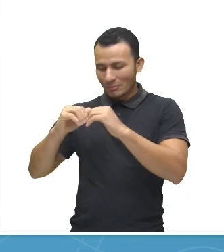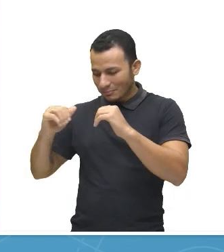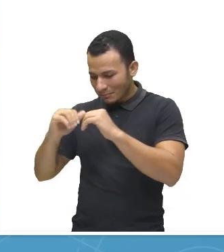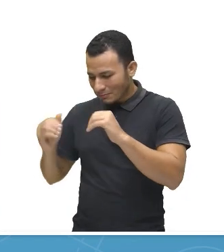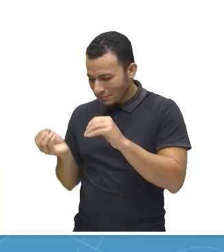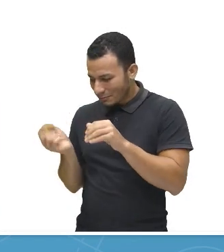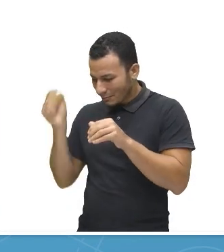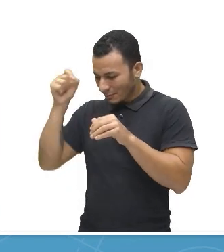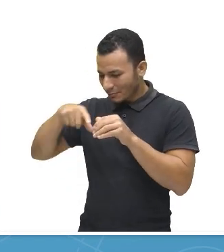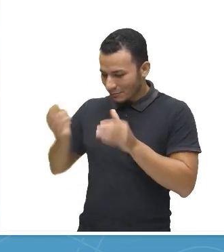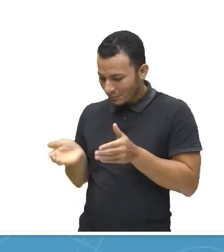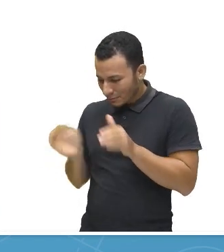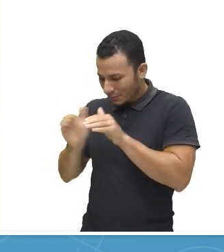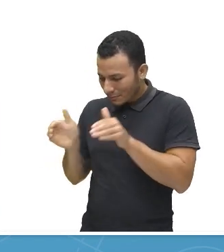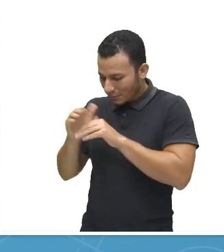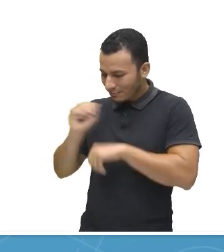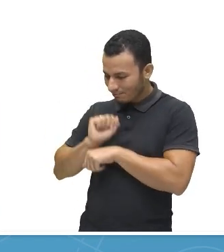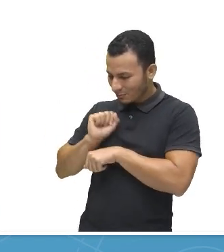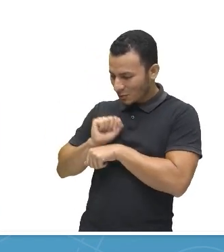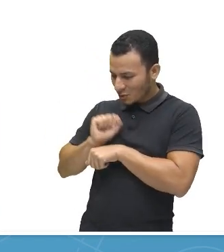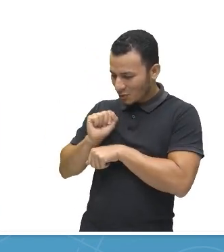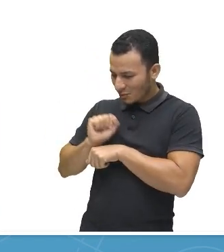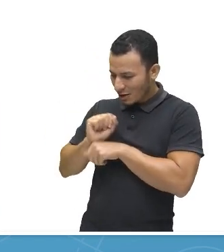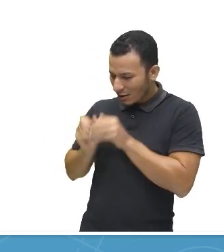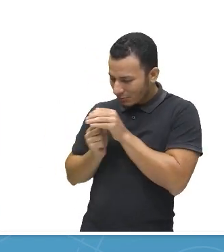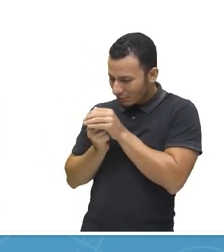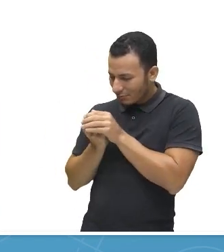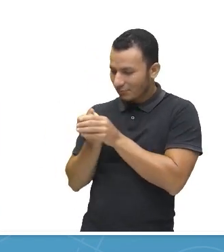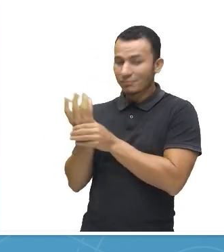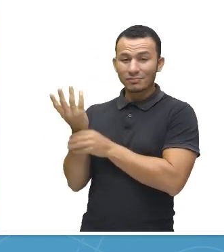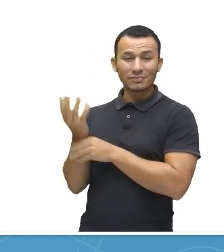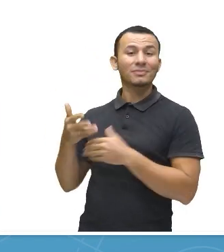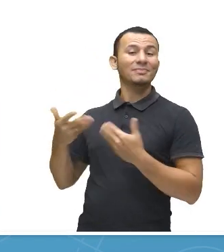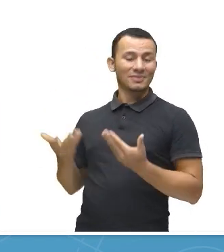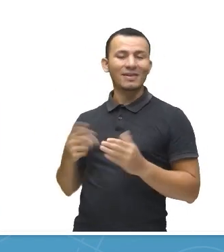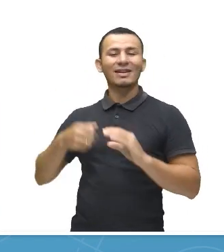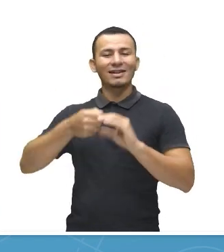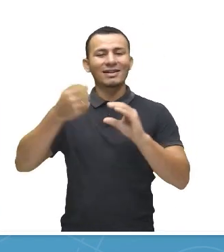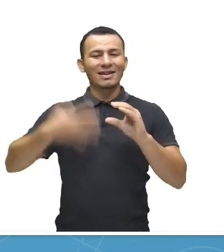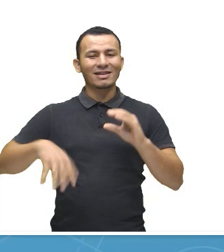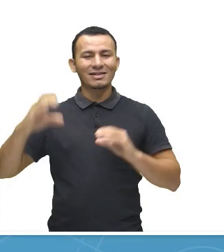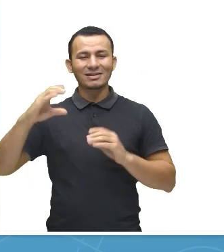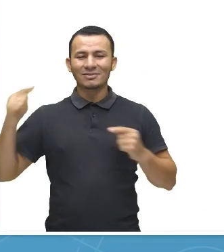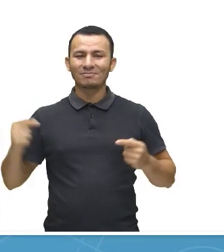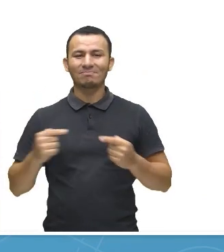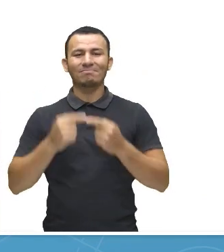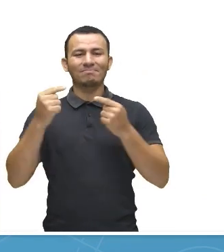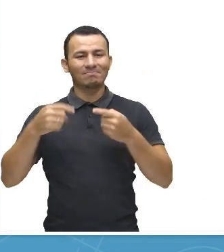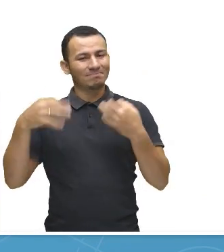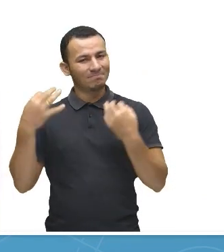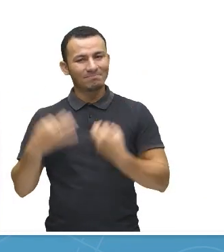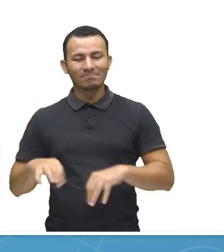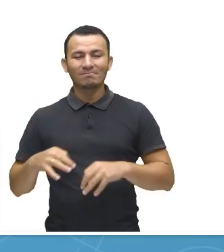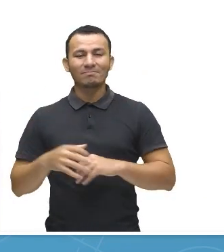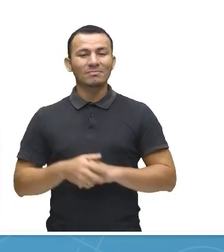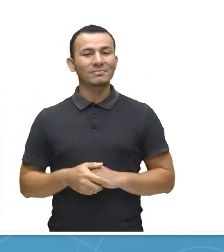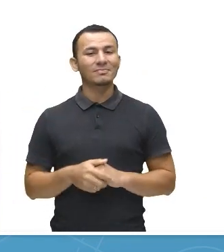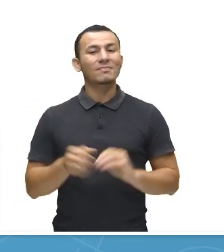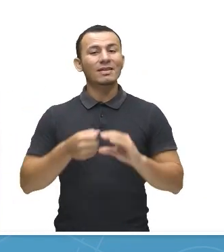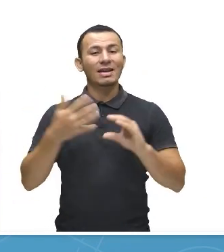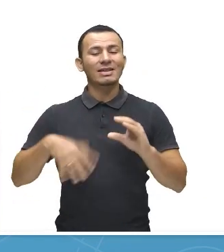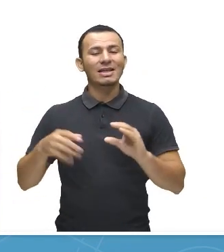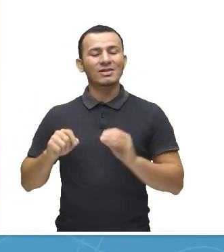ficou esperando o seu desenvolvimento. Então, aí, essa característica aí, a letra C, era a característica